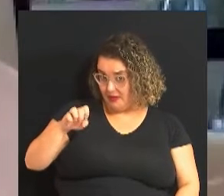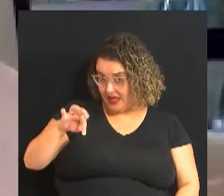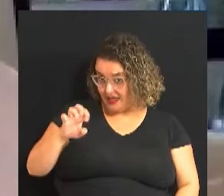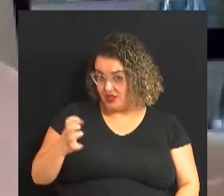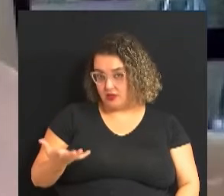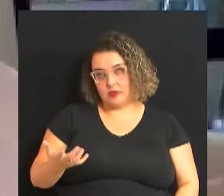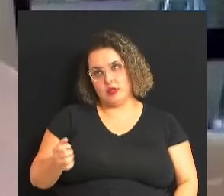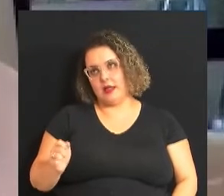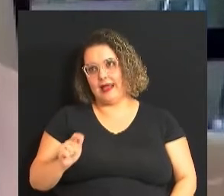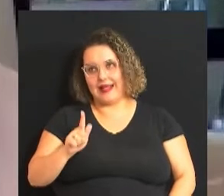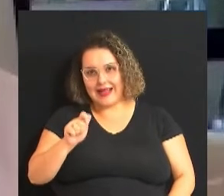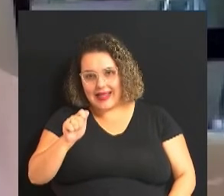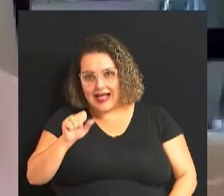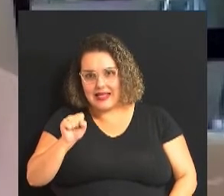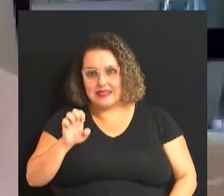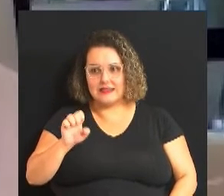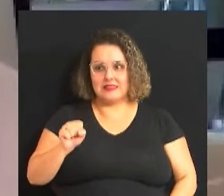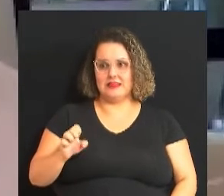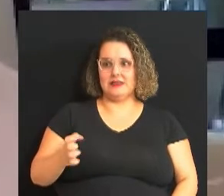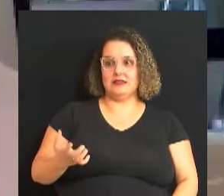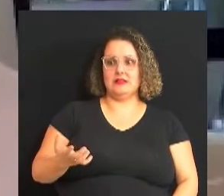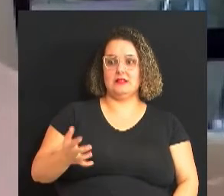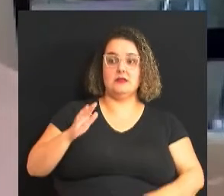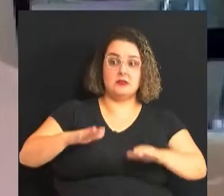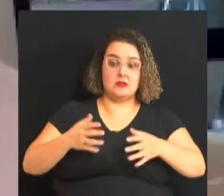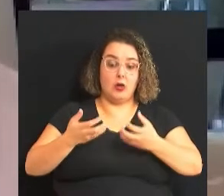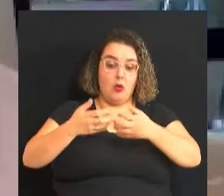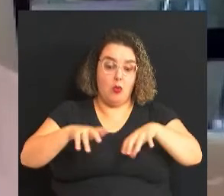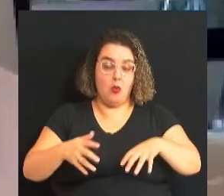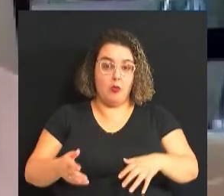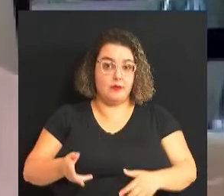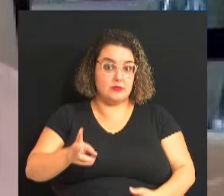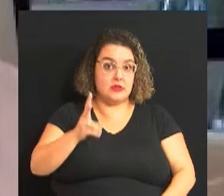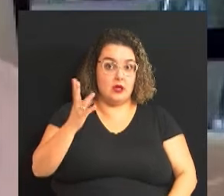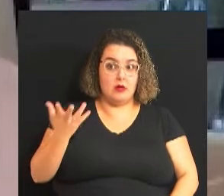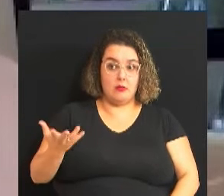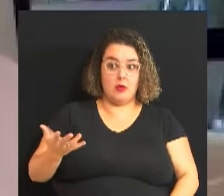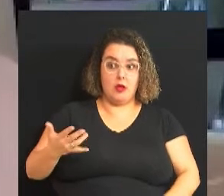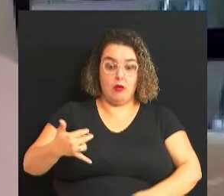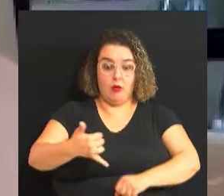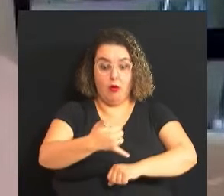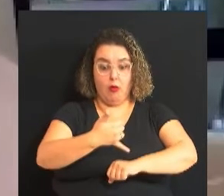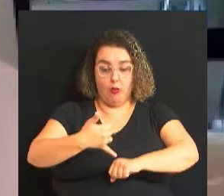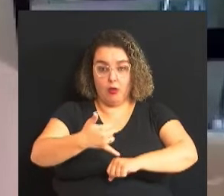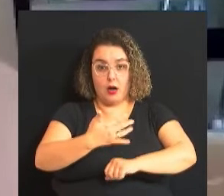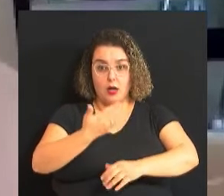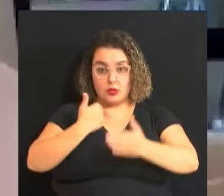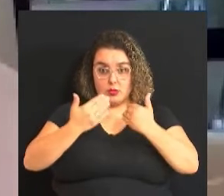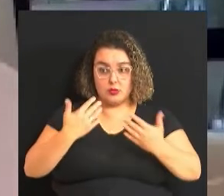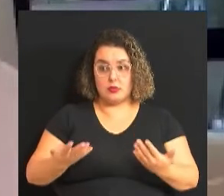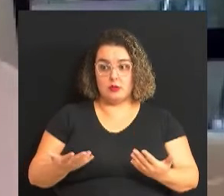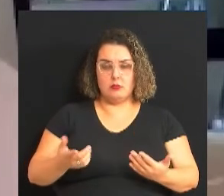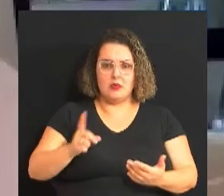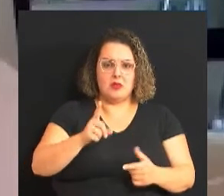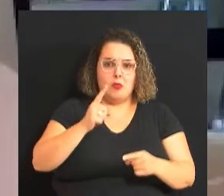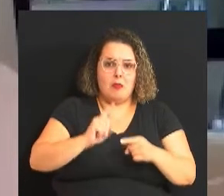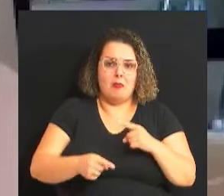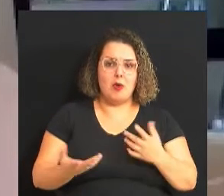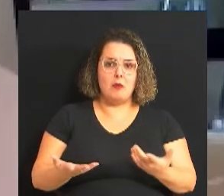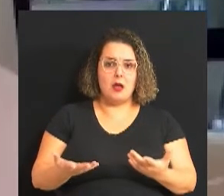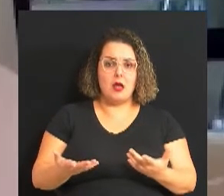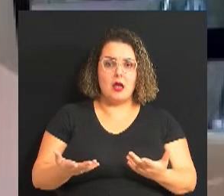vai orientar ela, talvez, a não comer tanto ovo, a não comer tanta gordura, mas, na verdade, não é uma proibição, é só